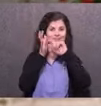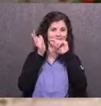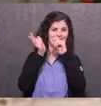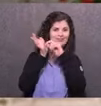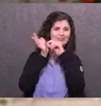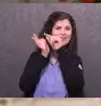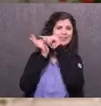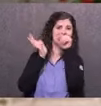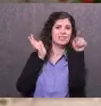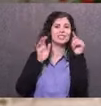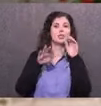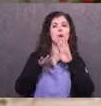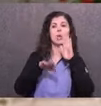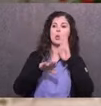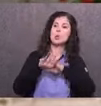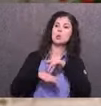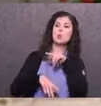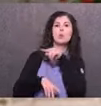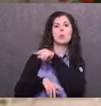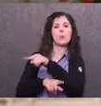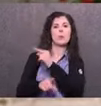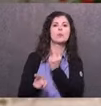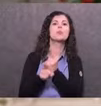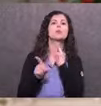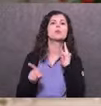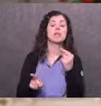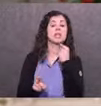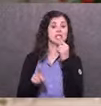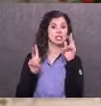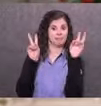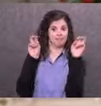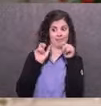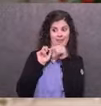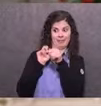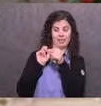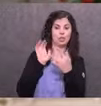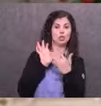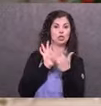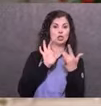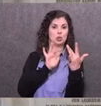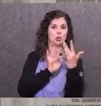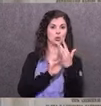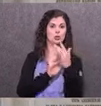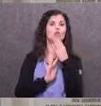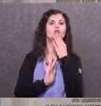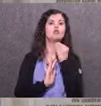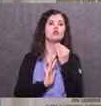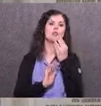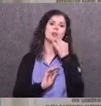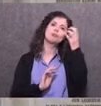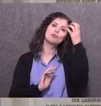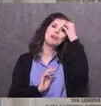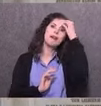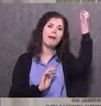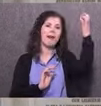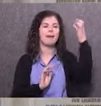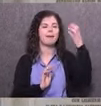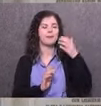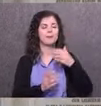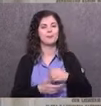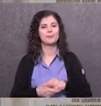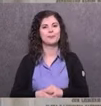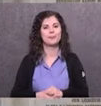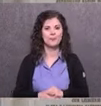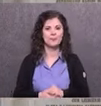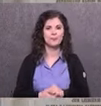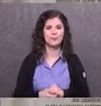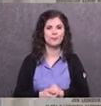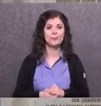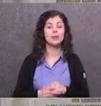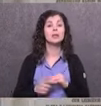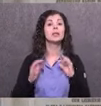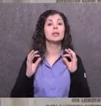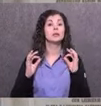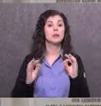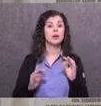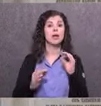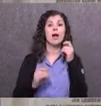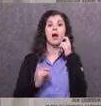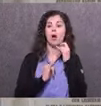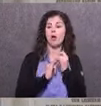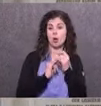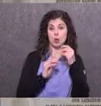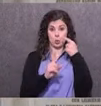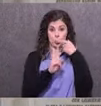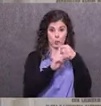condenação: Este é Jesus, o Rei dos Judeus. Foram crucificados com ele